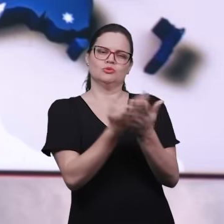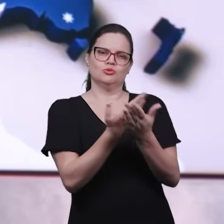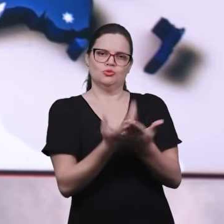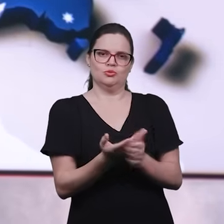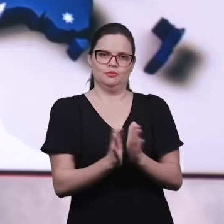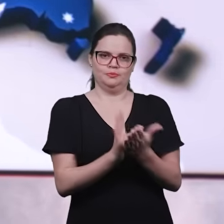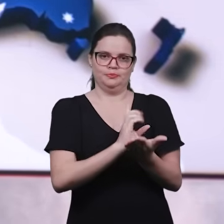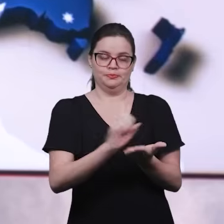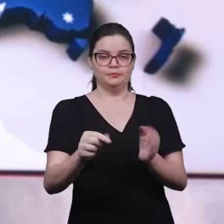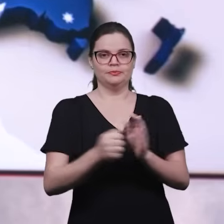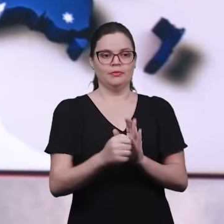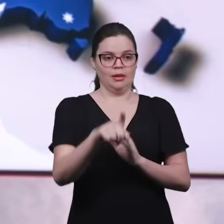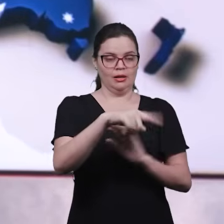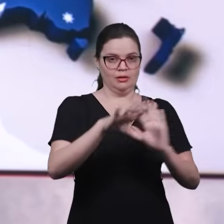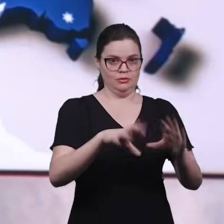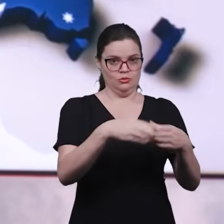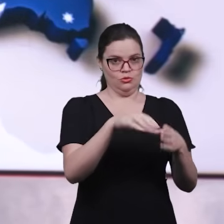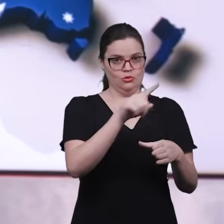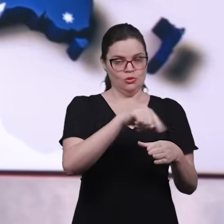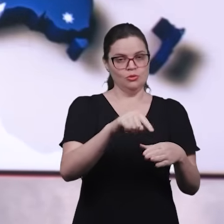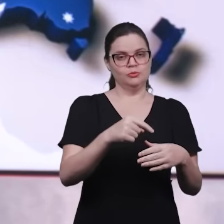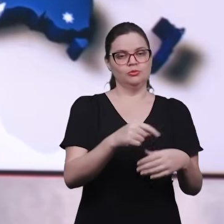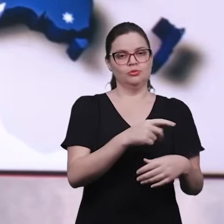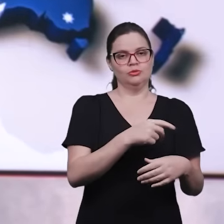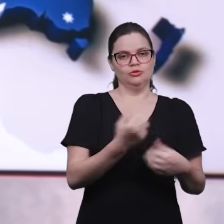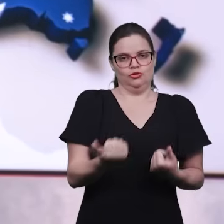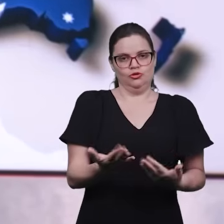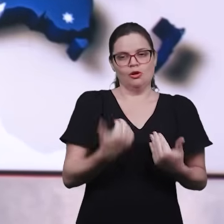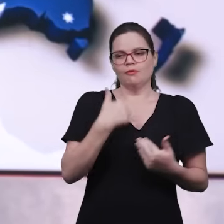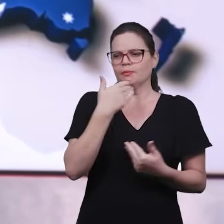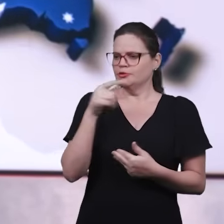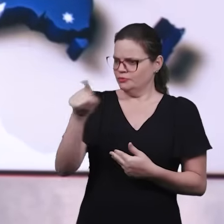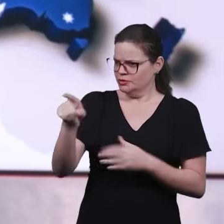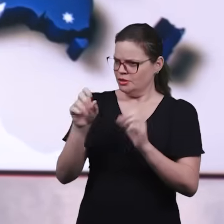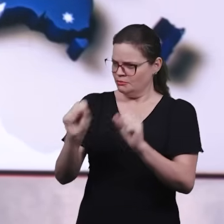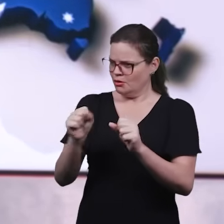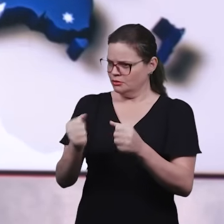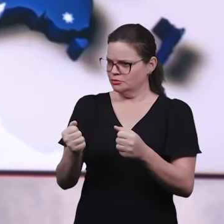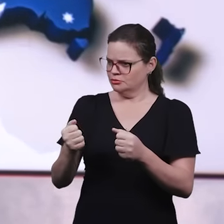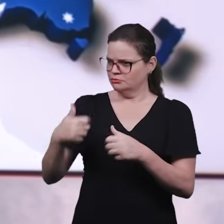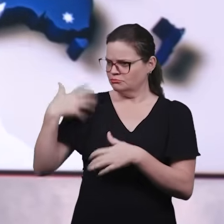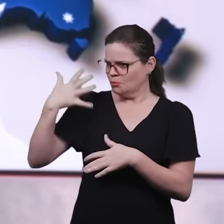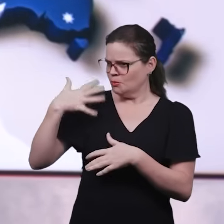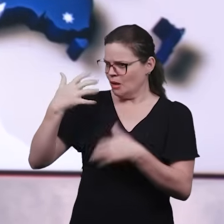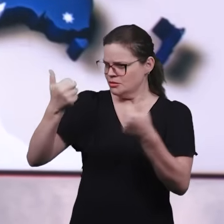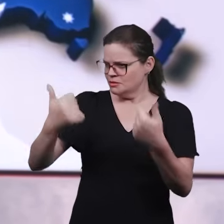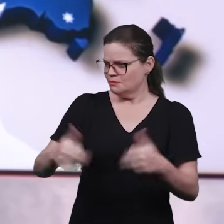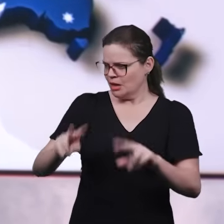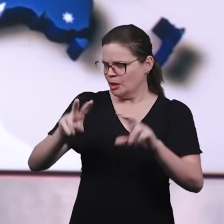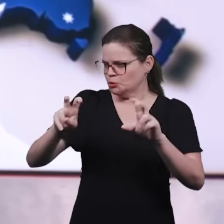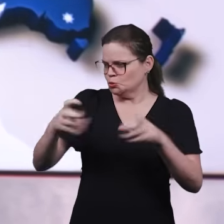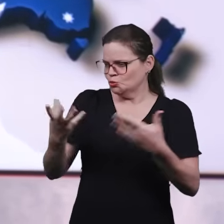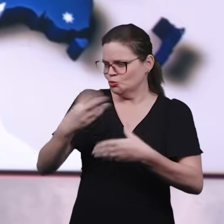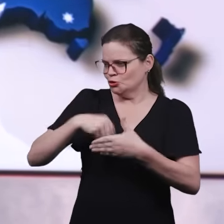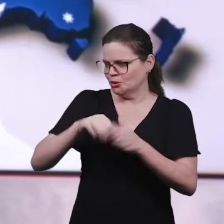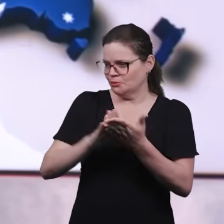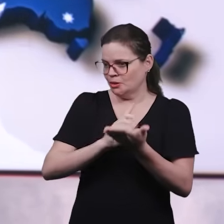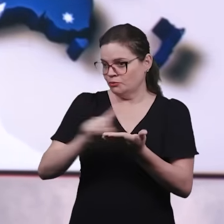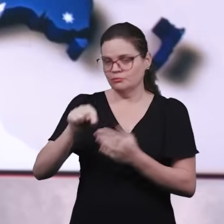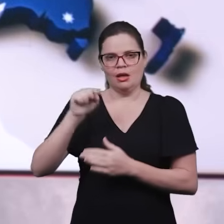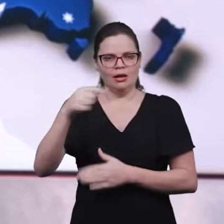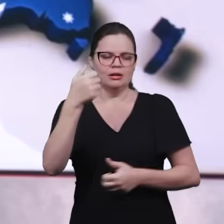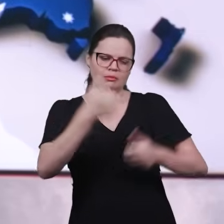e foi dada a oportunidade a ele para ele trazer uma palavra. Ele trouxe uma palavra, aquela palavra criou